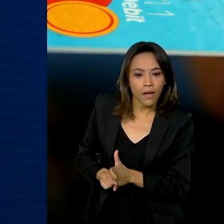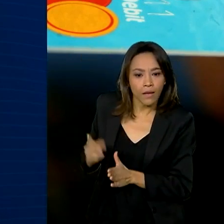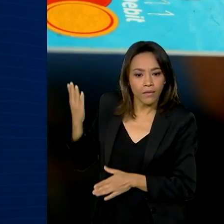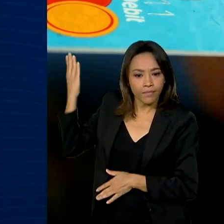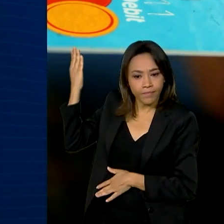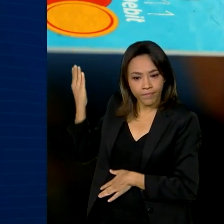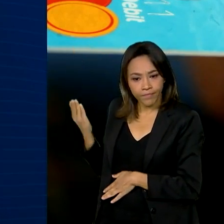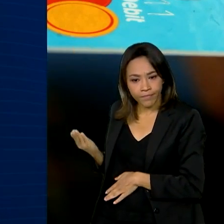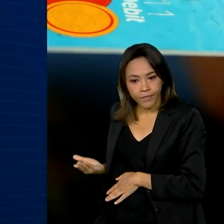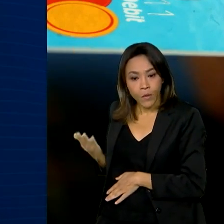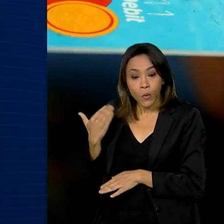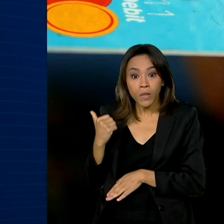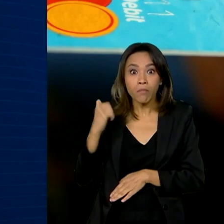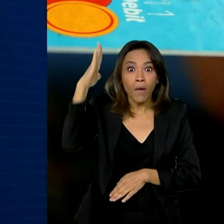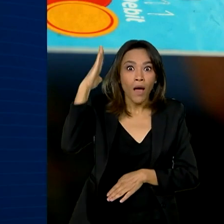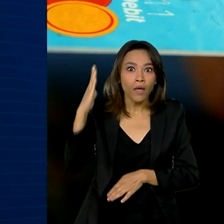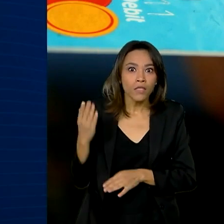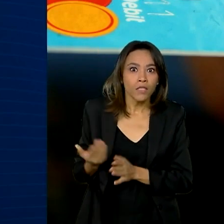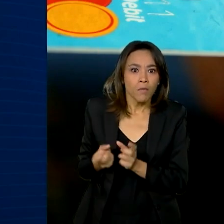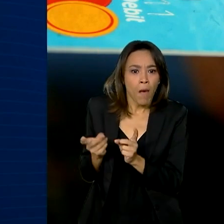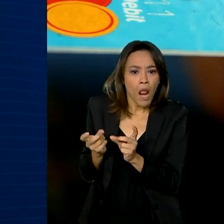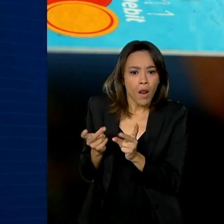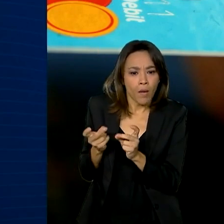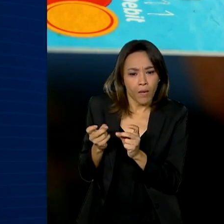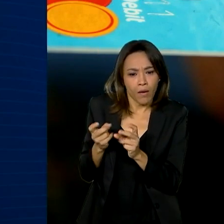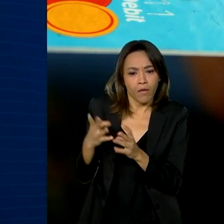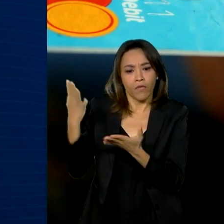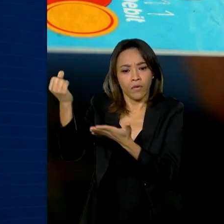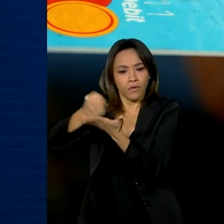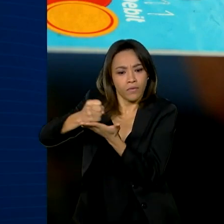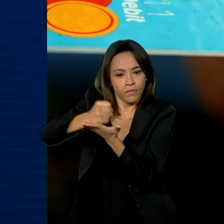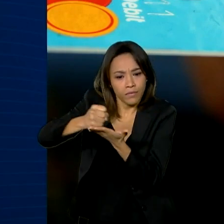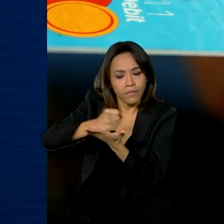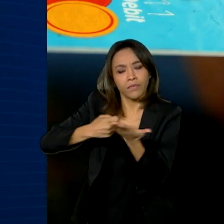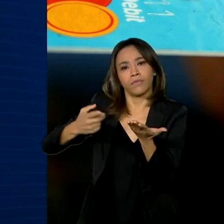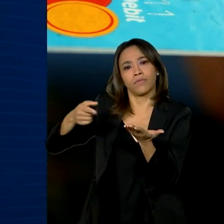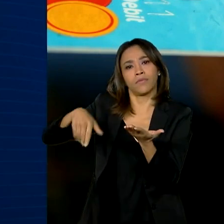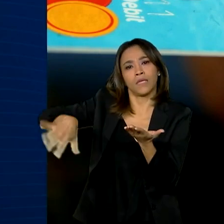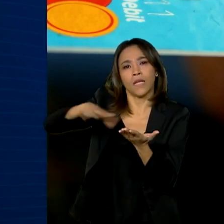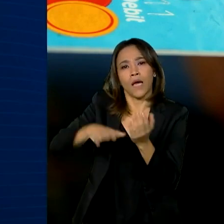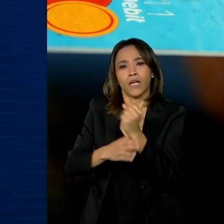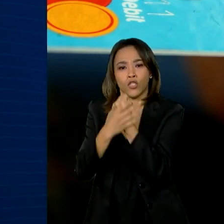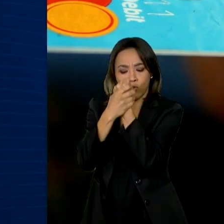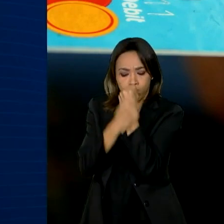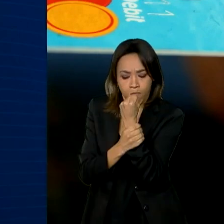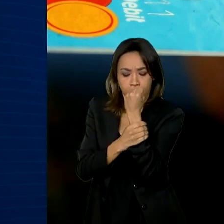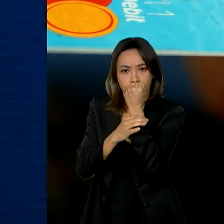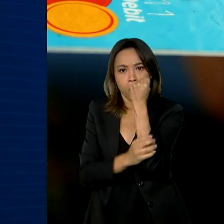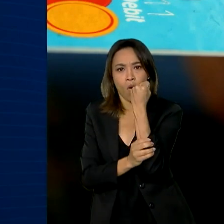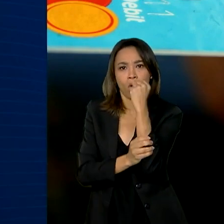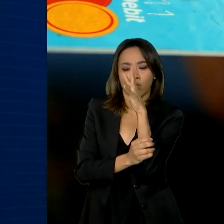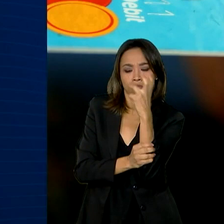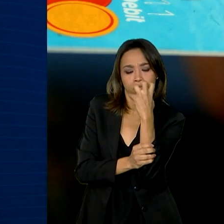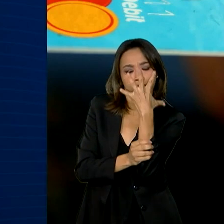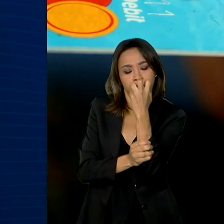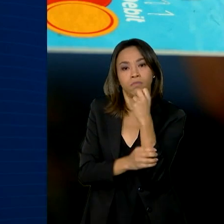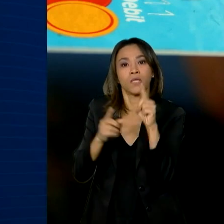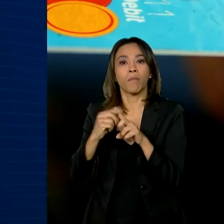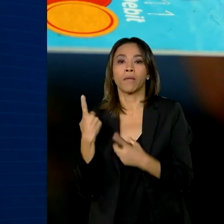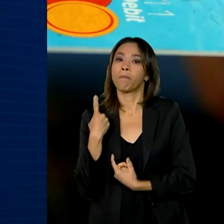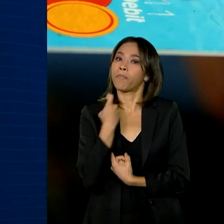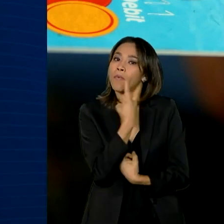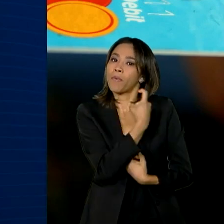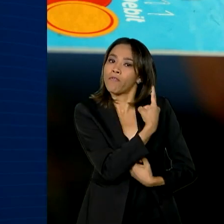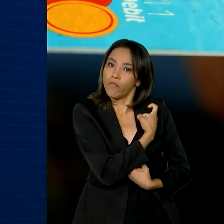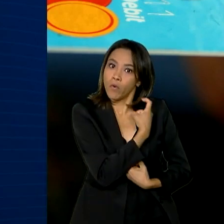que mais cresceu foi a de artigos farmacêuticos, médicos, ortopédicos e de perfumaria, com uma